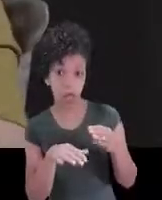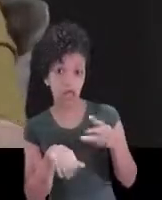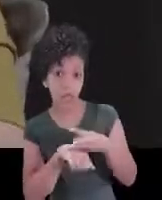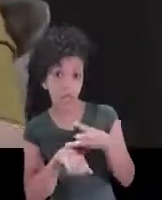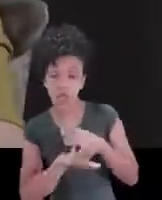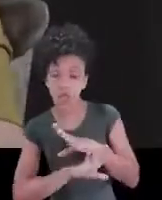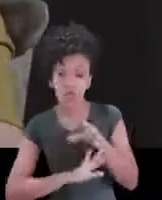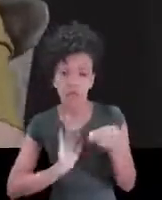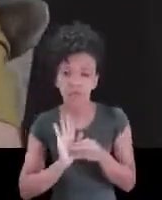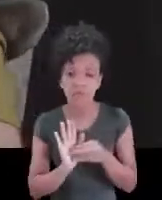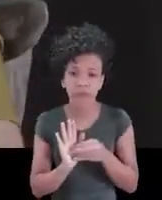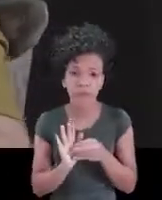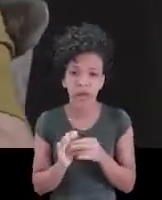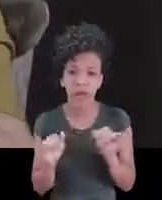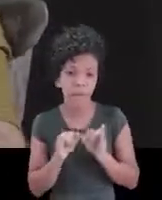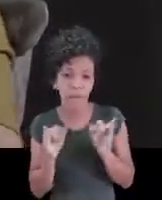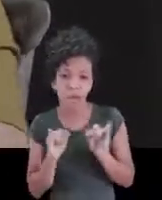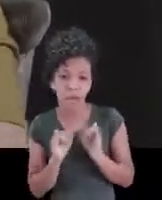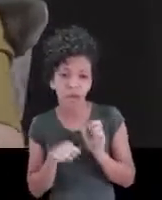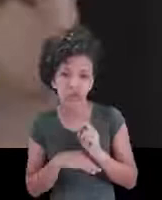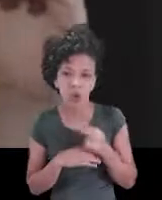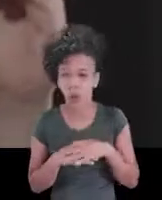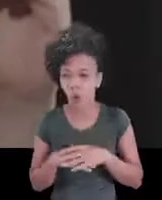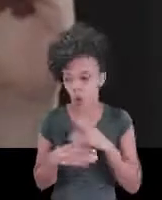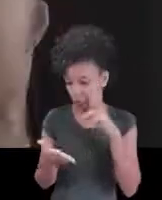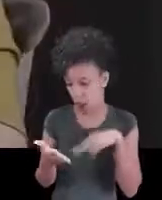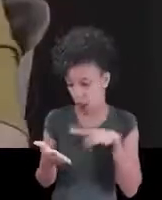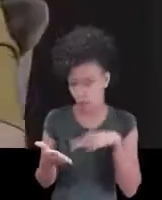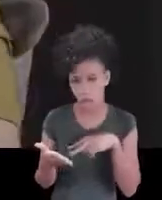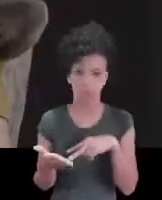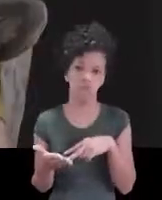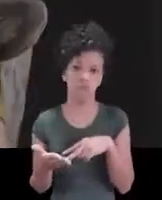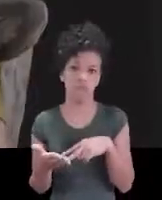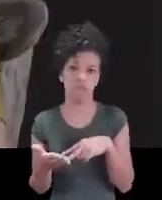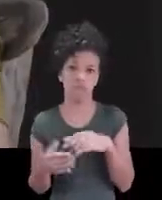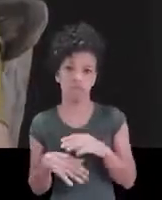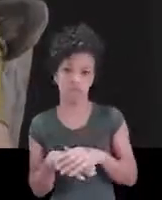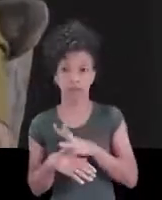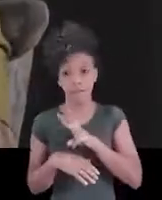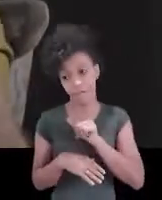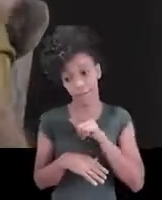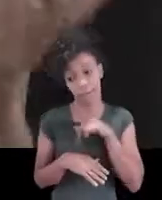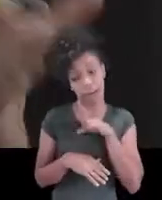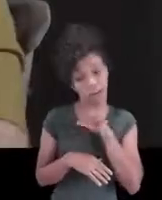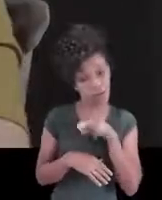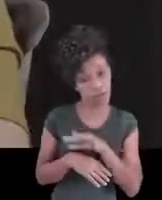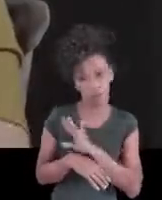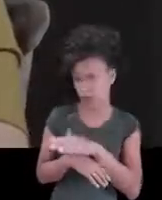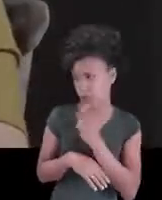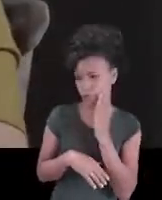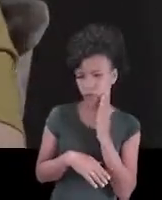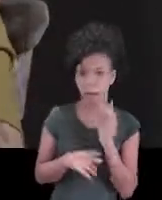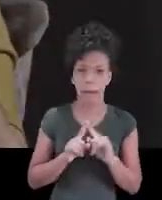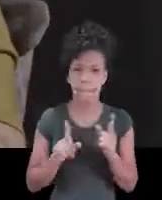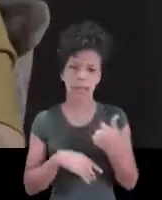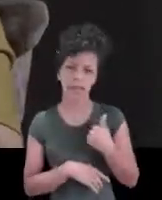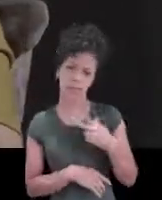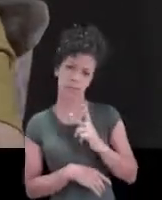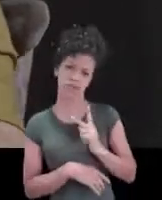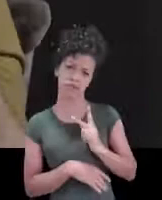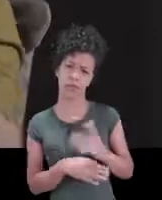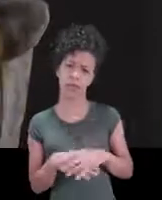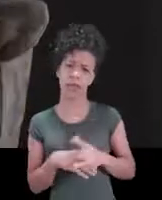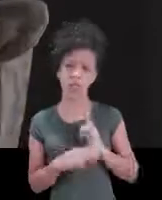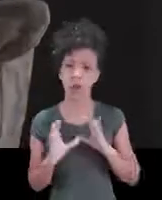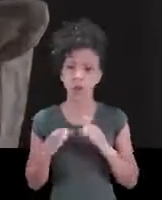todo mundo fala muito a barbaridade eu escuto Eu lembro que a barbaridade conserto é isso que já sabe as informações Vamos fazer uma alegria cara Eu